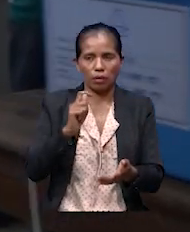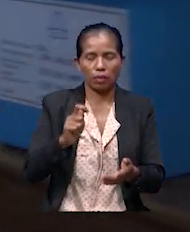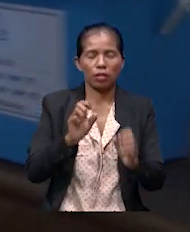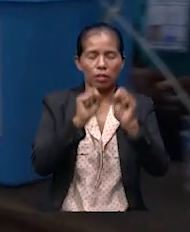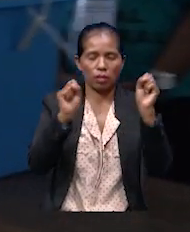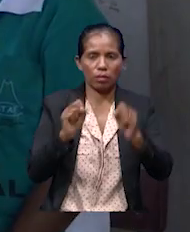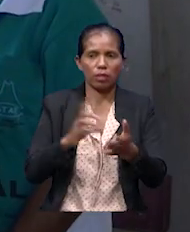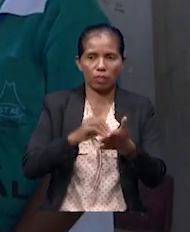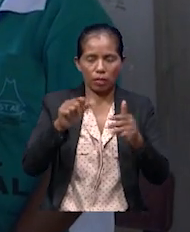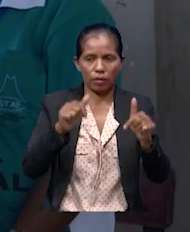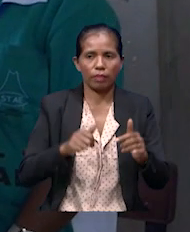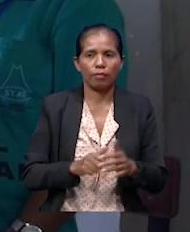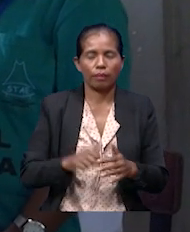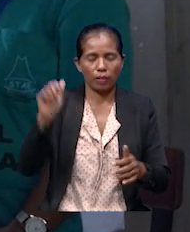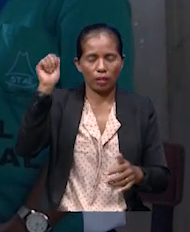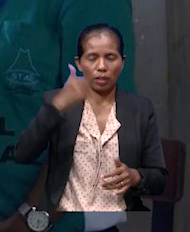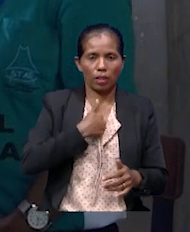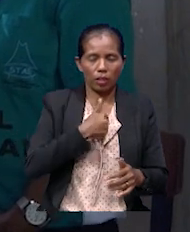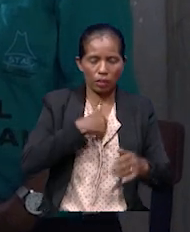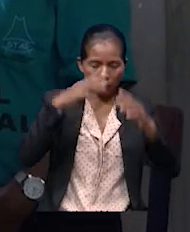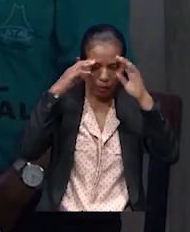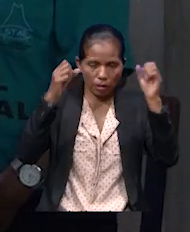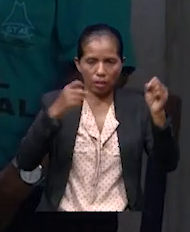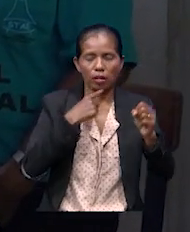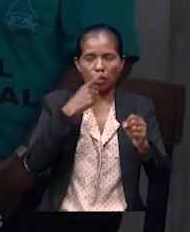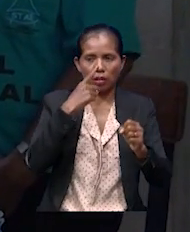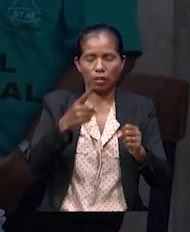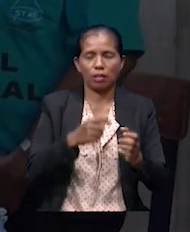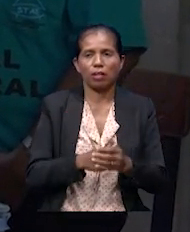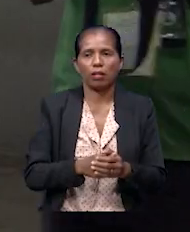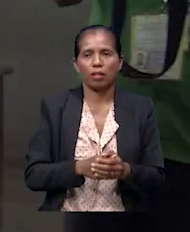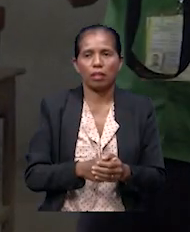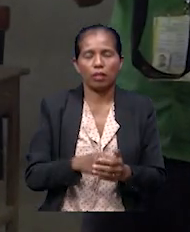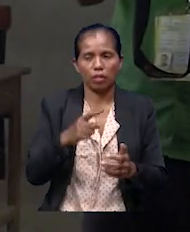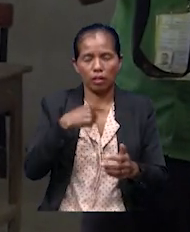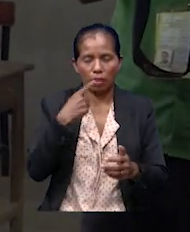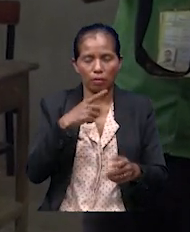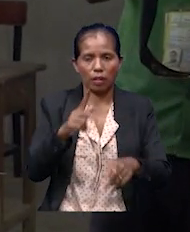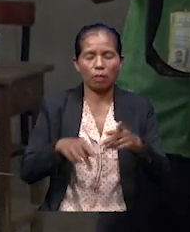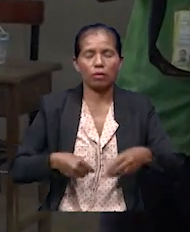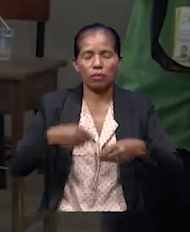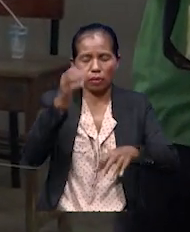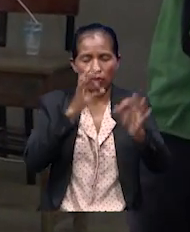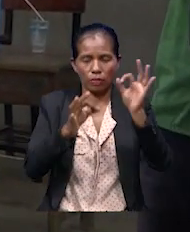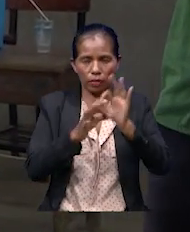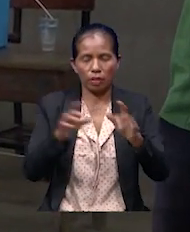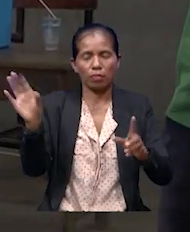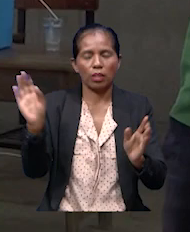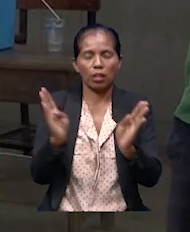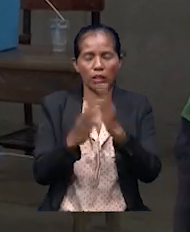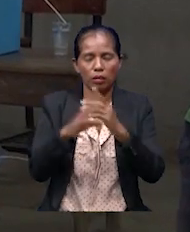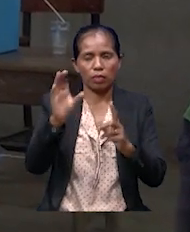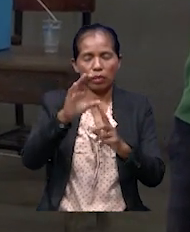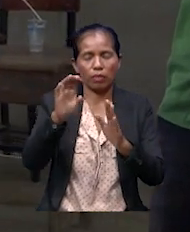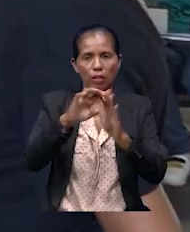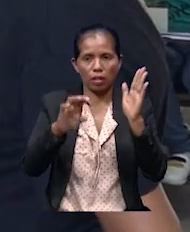sábado semana né. Candidato Presidente Republika ne hatete, Candidato Nebedeit Mak Povo Fofiar hodi sai Chef Estado e dene mak se